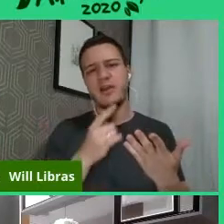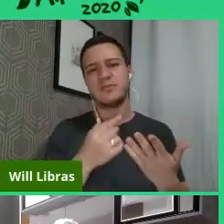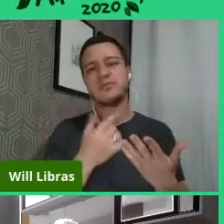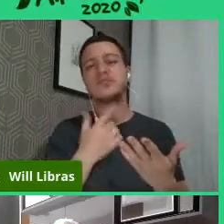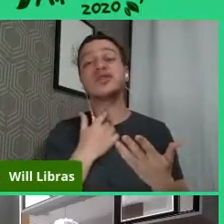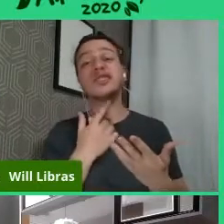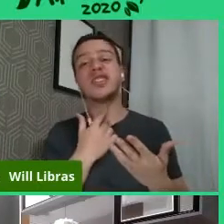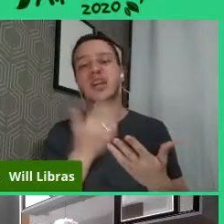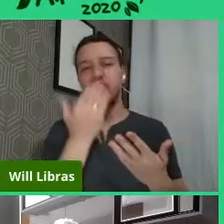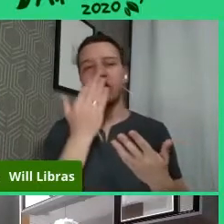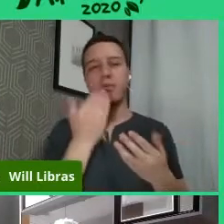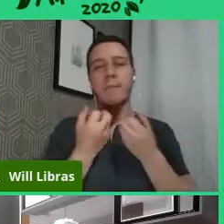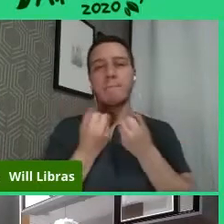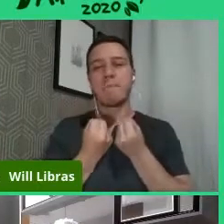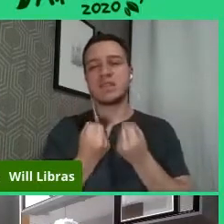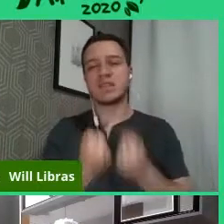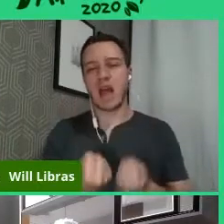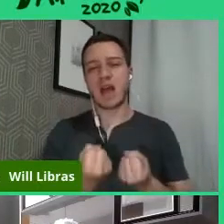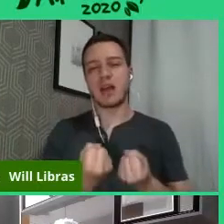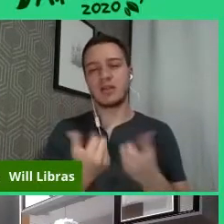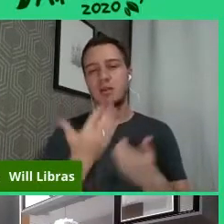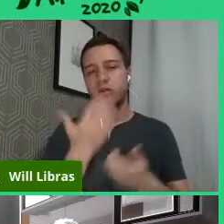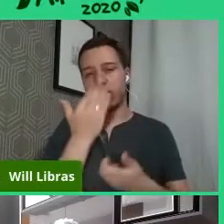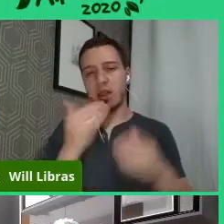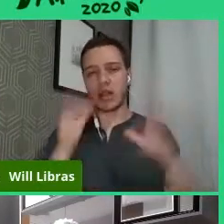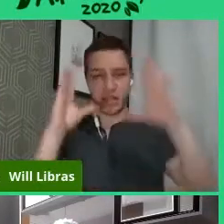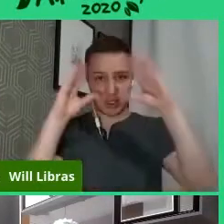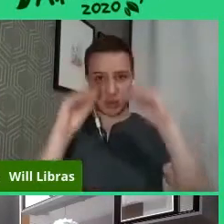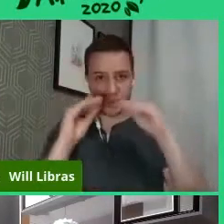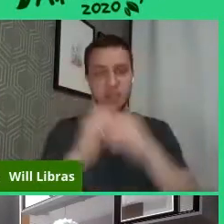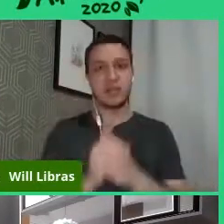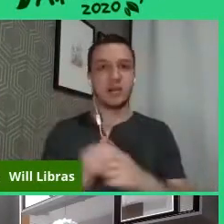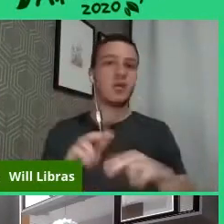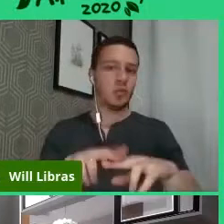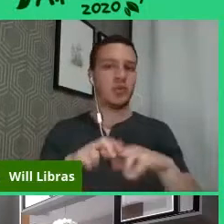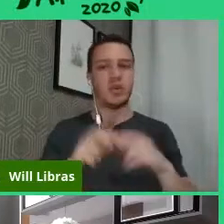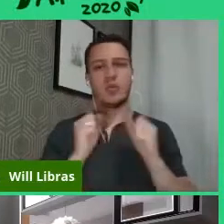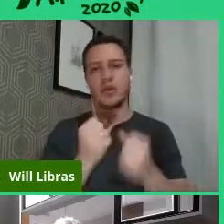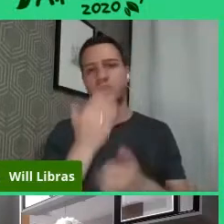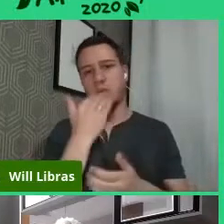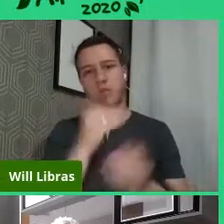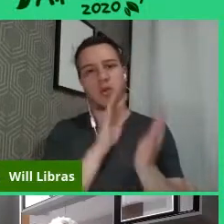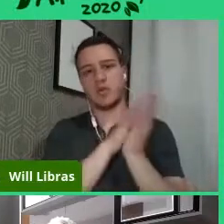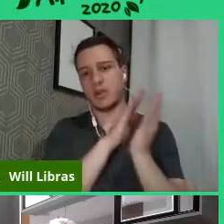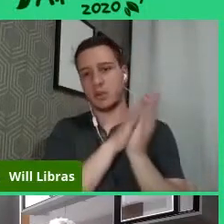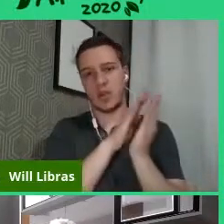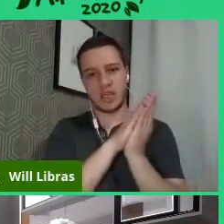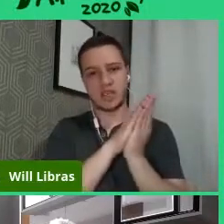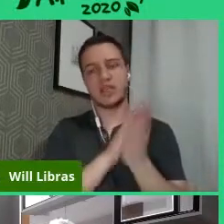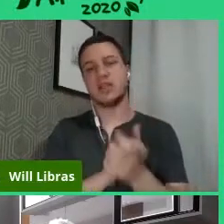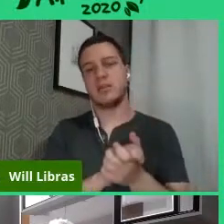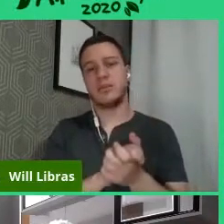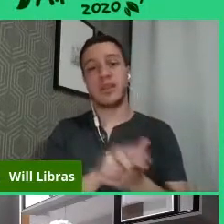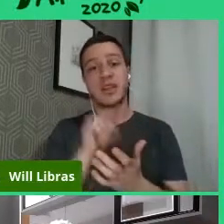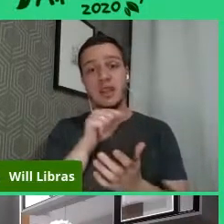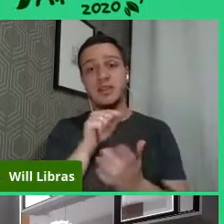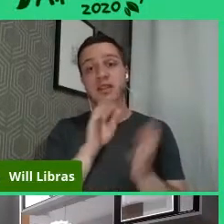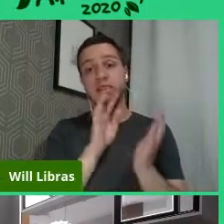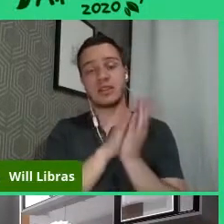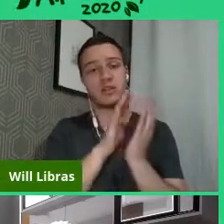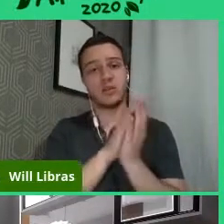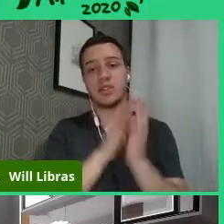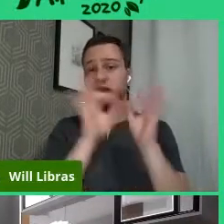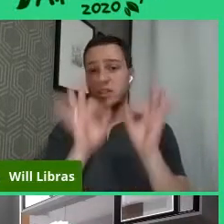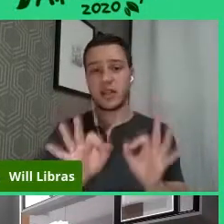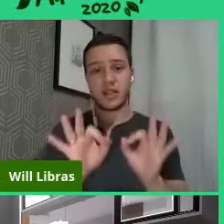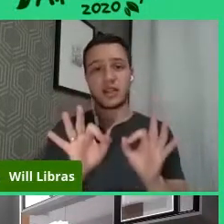não apetece tanto da gente comer uma refeição mais pesada à noite. Então, a gente pode comer um sanduíche e esse